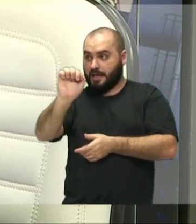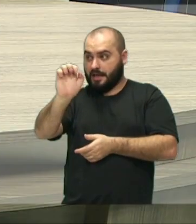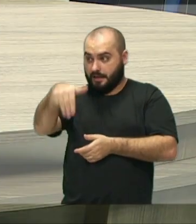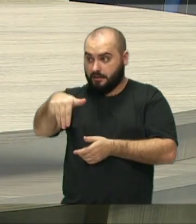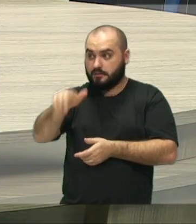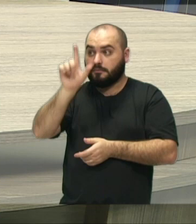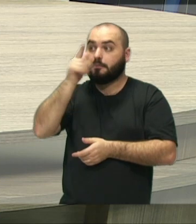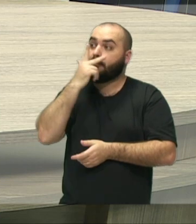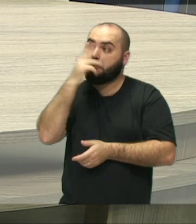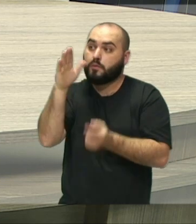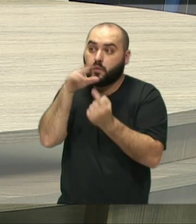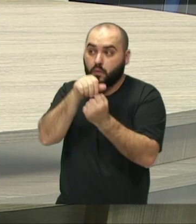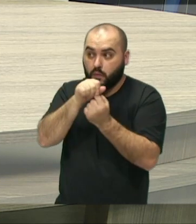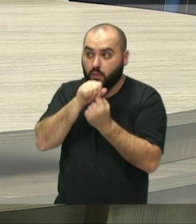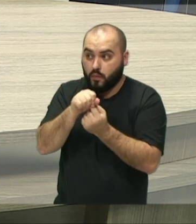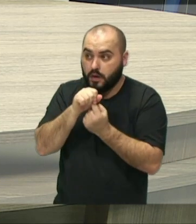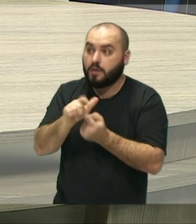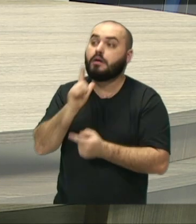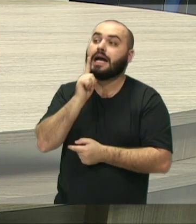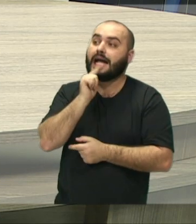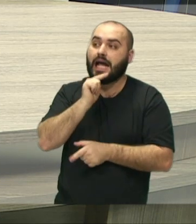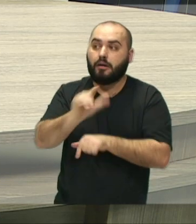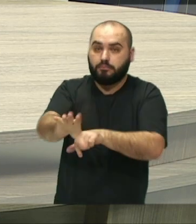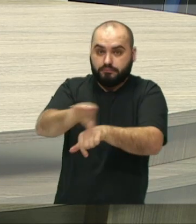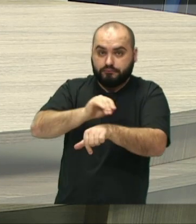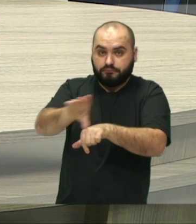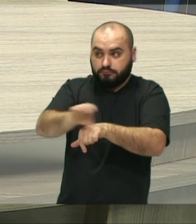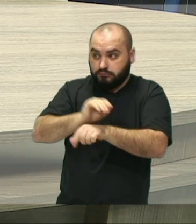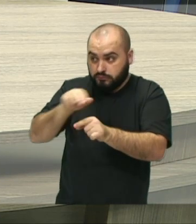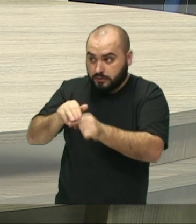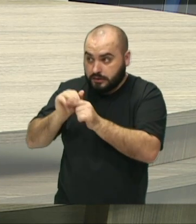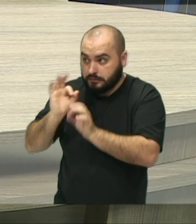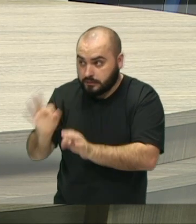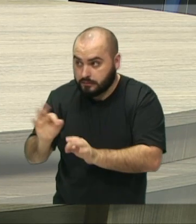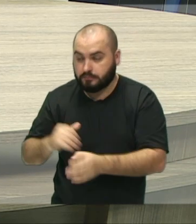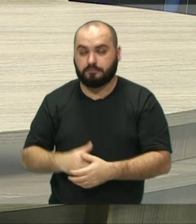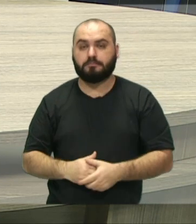momento, abastecedor de todo o município, né?